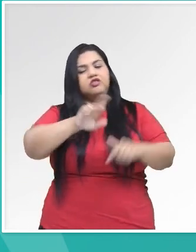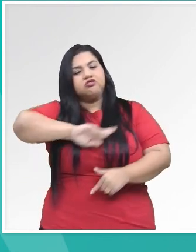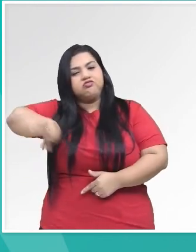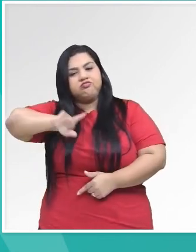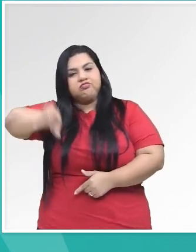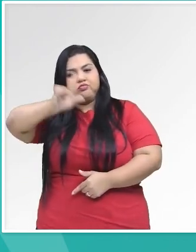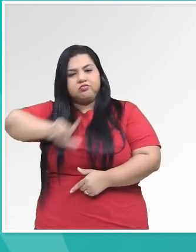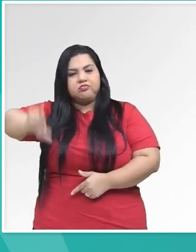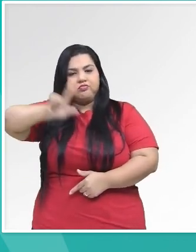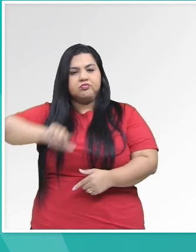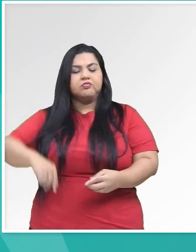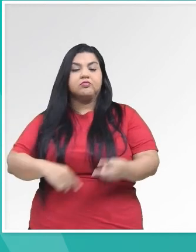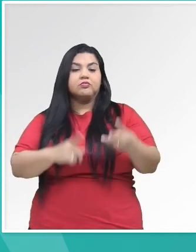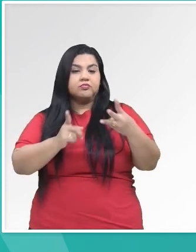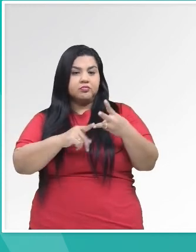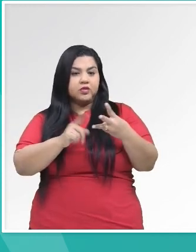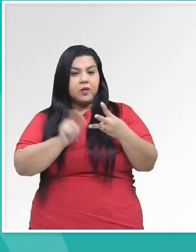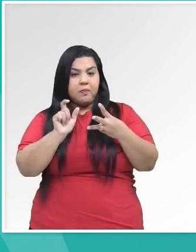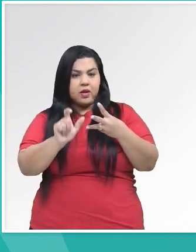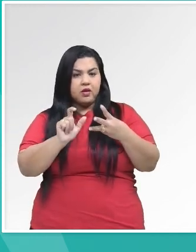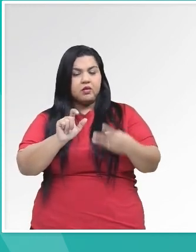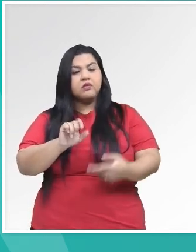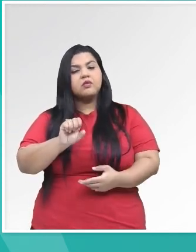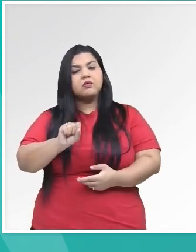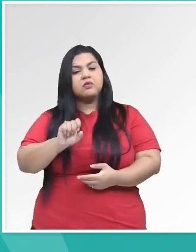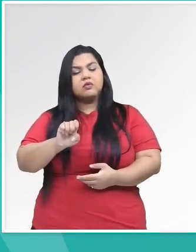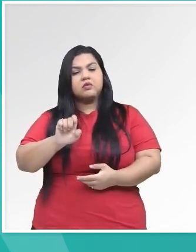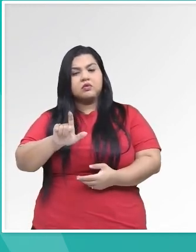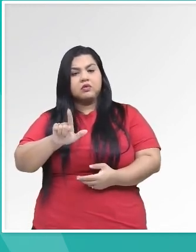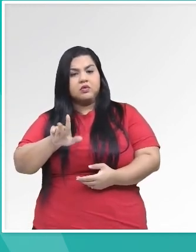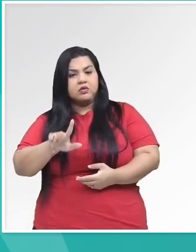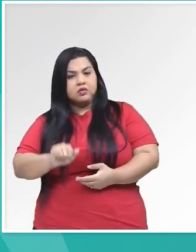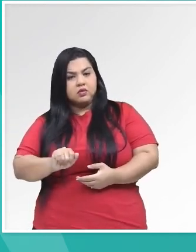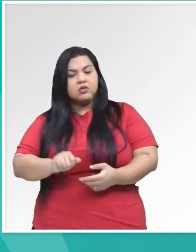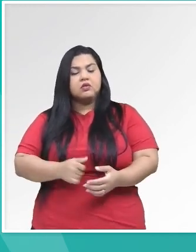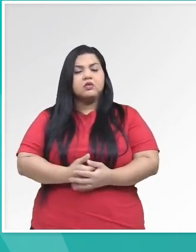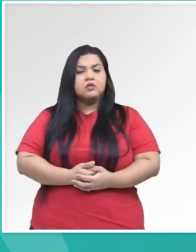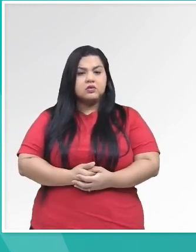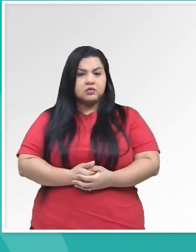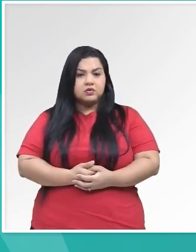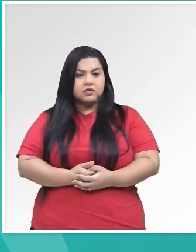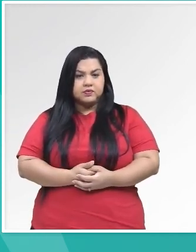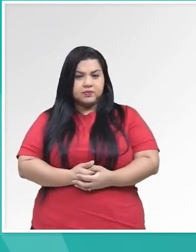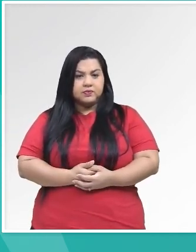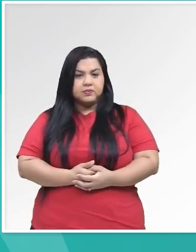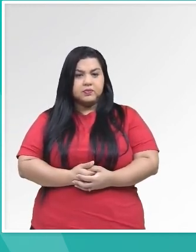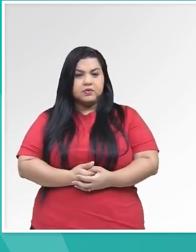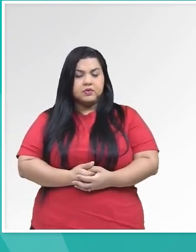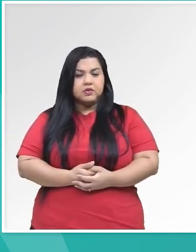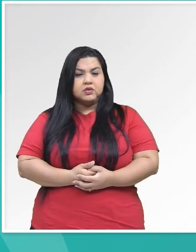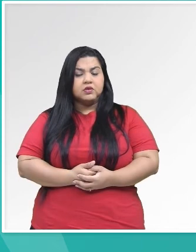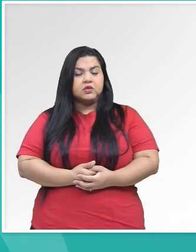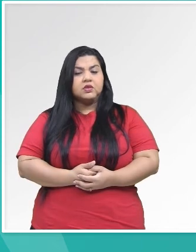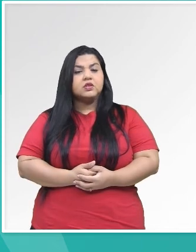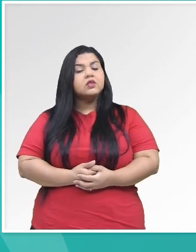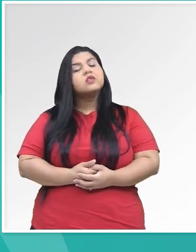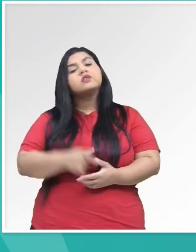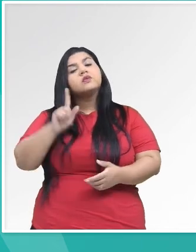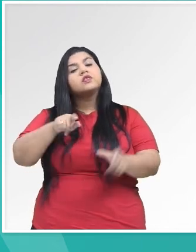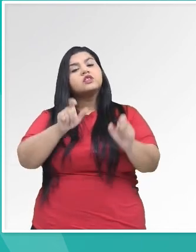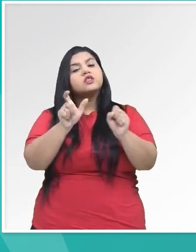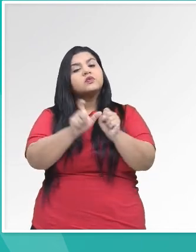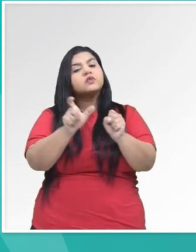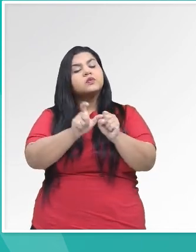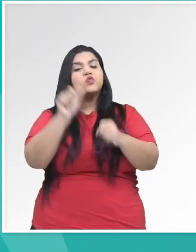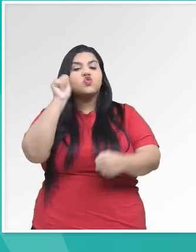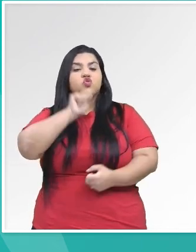literária. E a outra palavrinha aqui do dicionário é a palavra selva. Selva é um